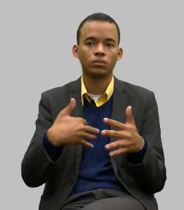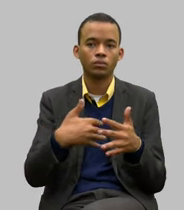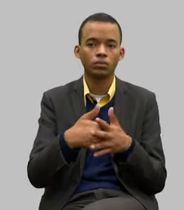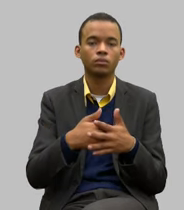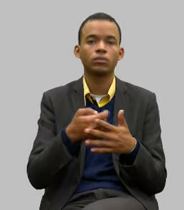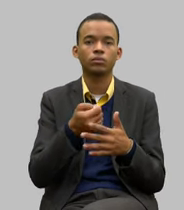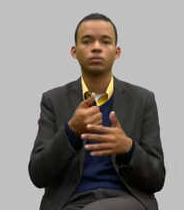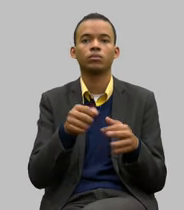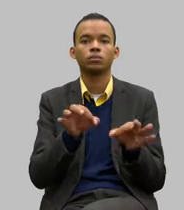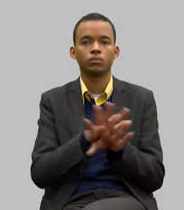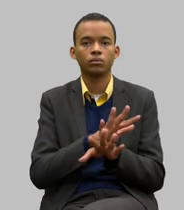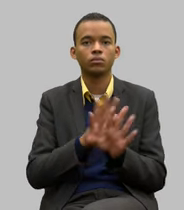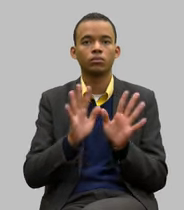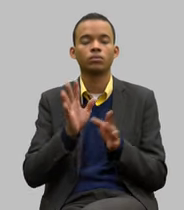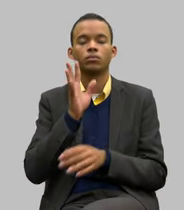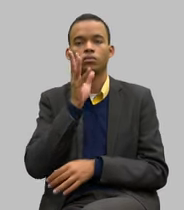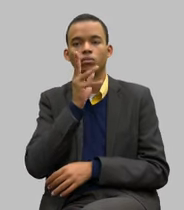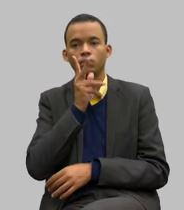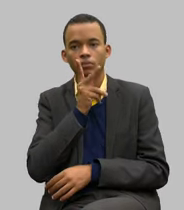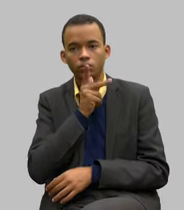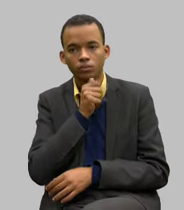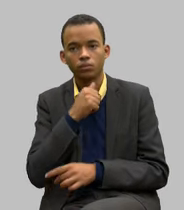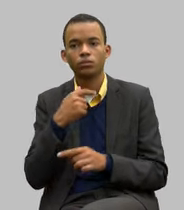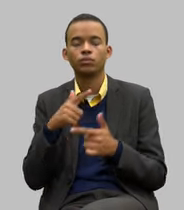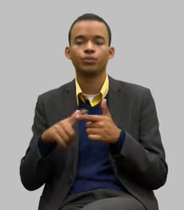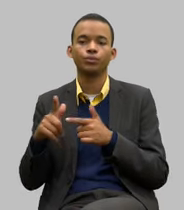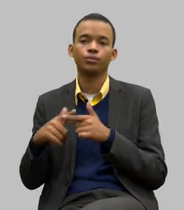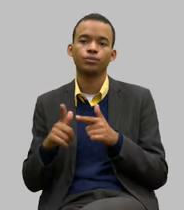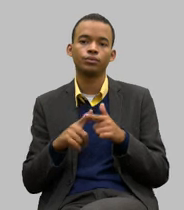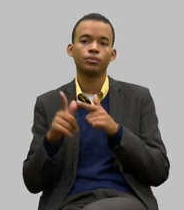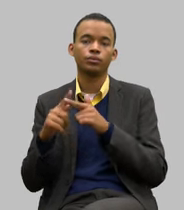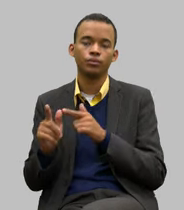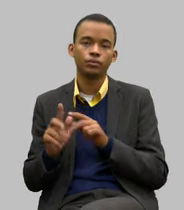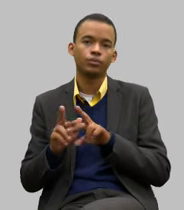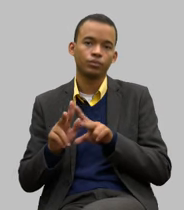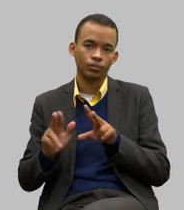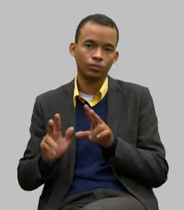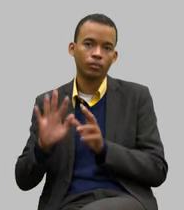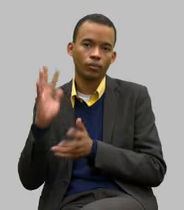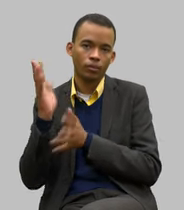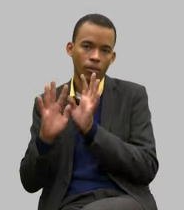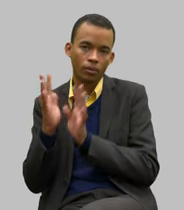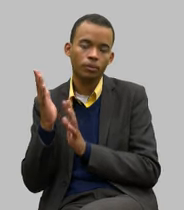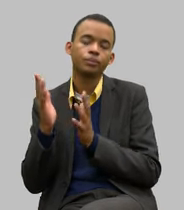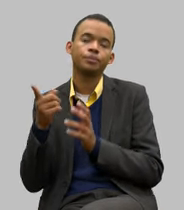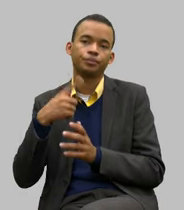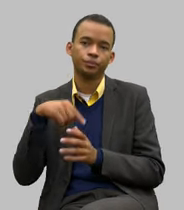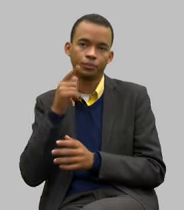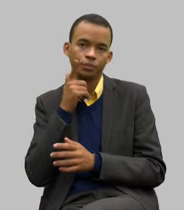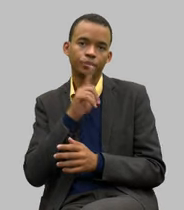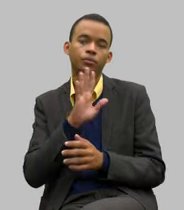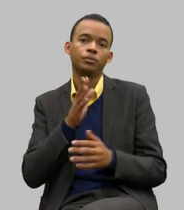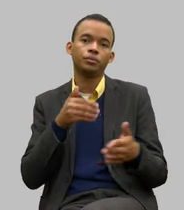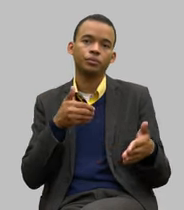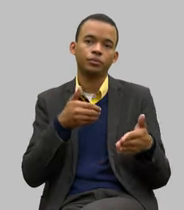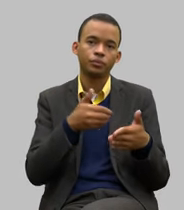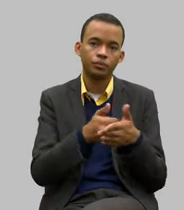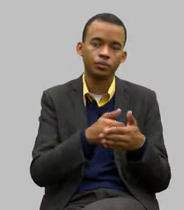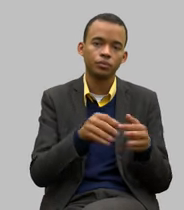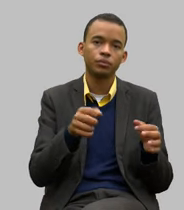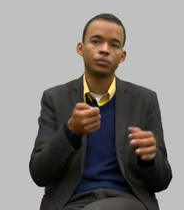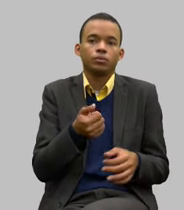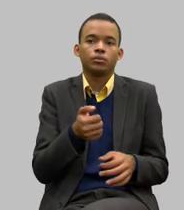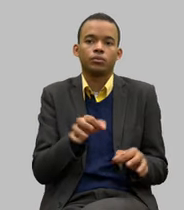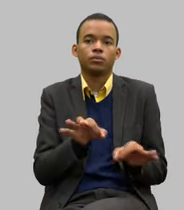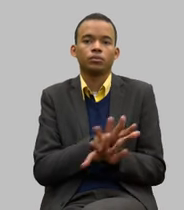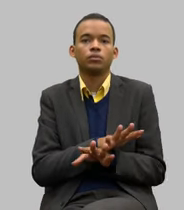extremamente demorado muitos problemas que aconteceram nesse concurso Então hoje já estamos na reta final dos concursos acabamos de chamar também os